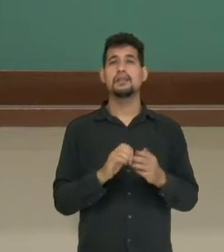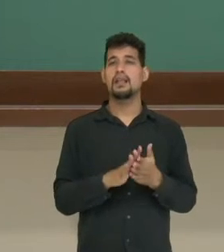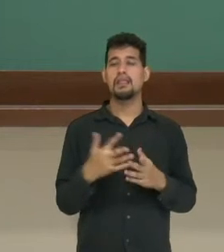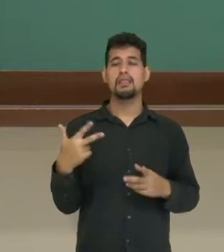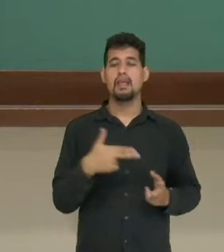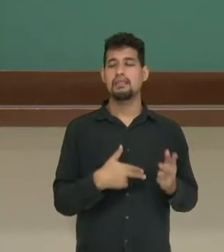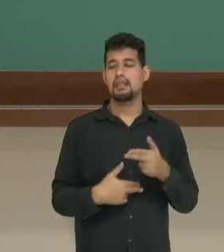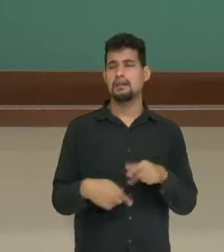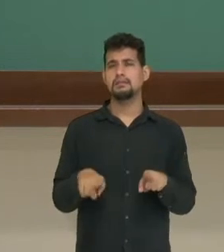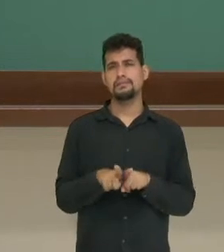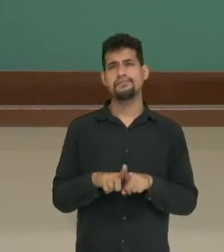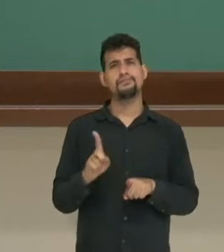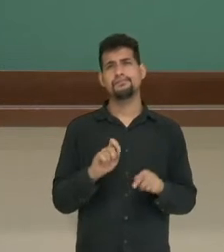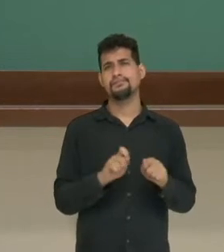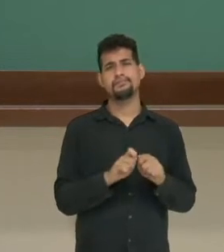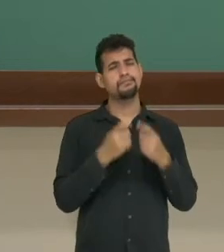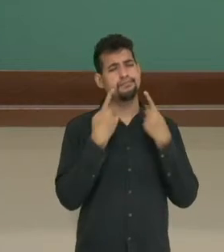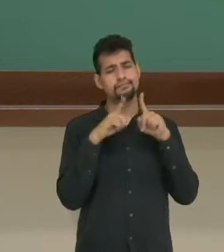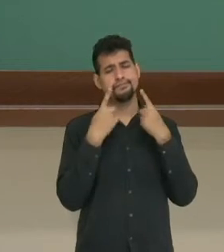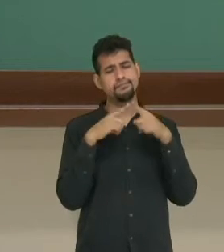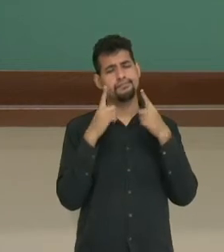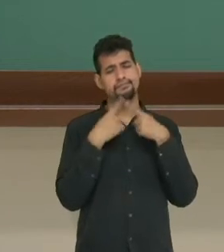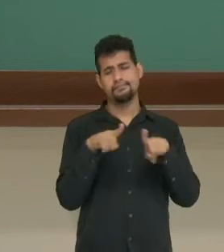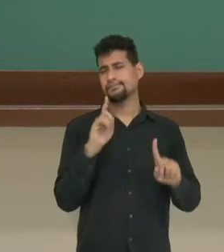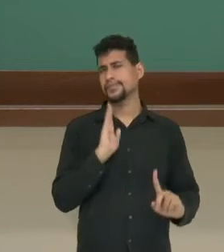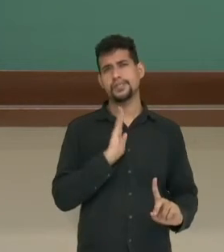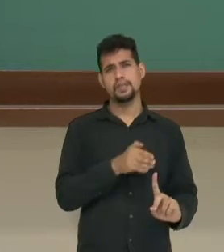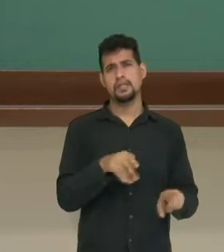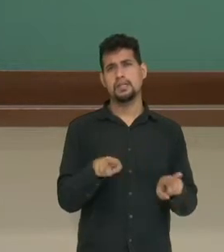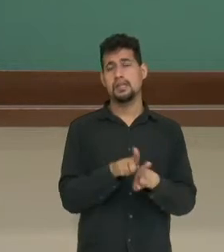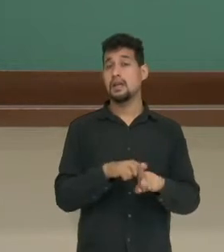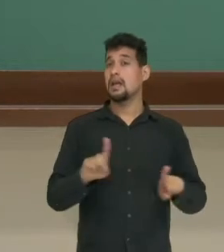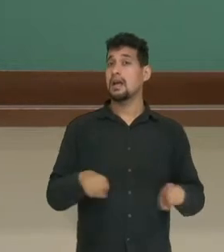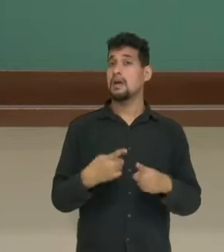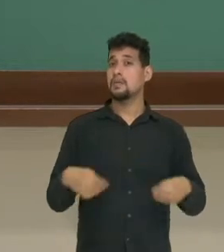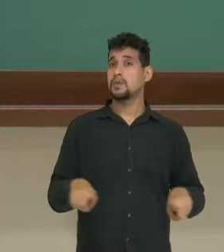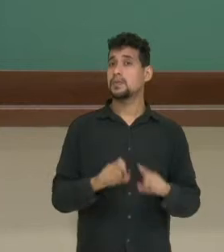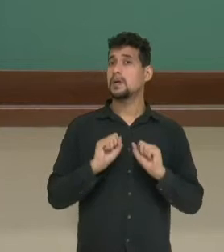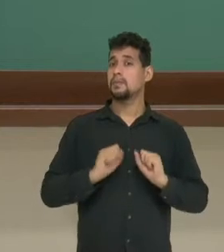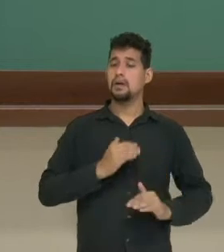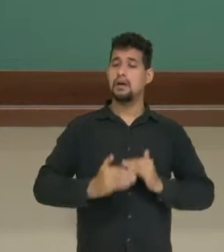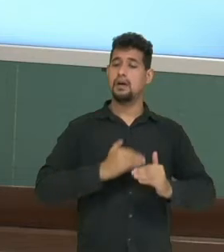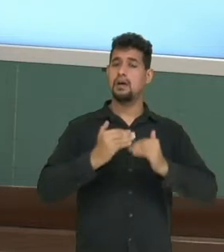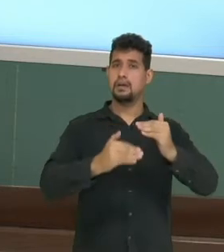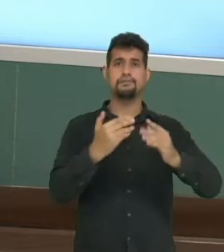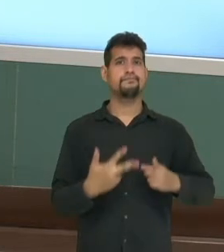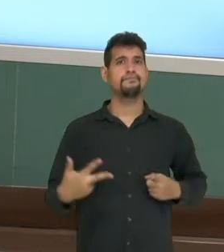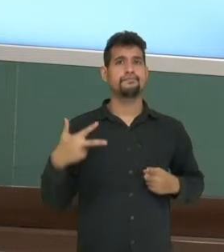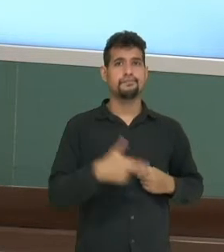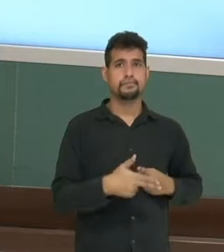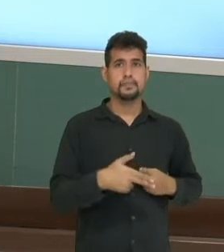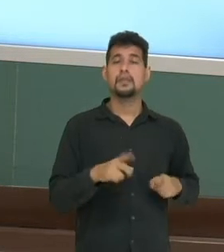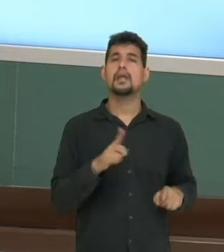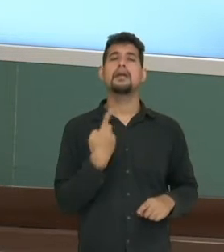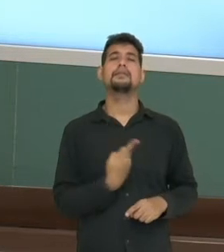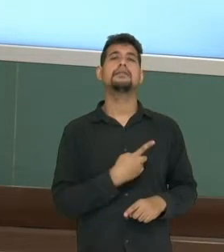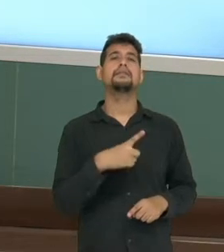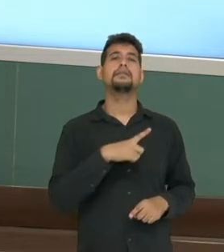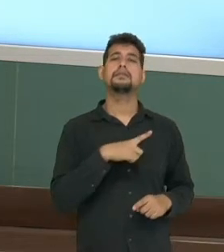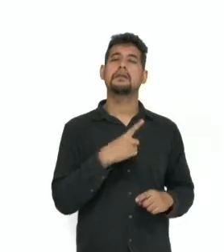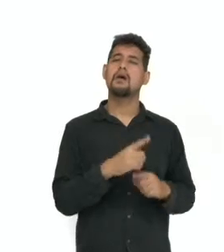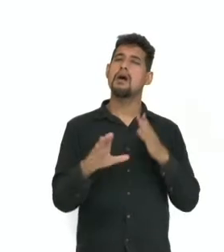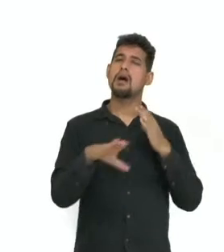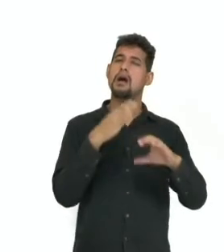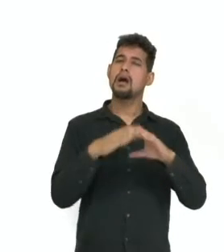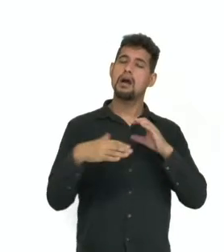censura, não fazer críticas diretas para que essas músicas pudessem passar pela censura. Aqui nós temos um dos cantores